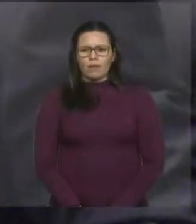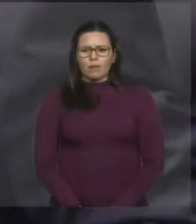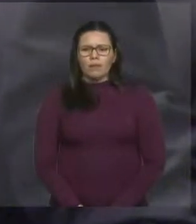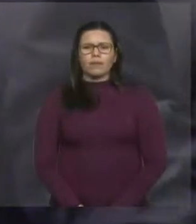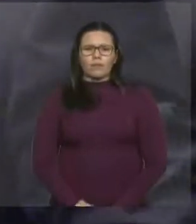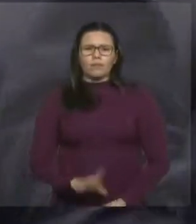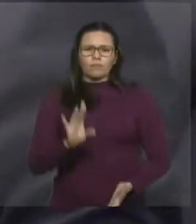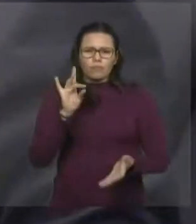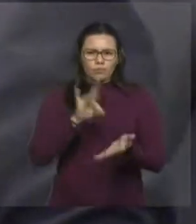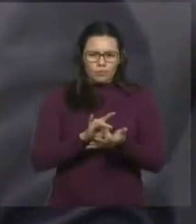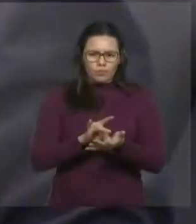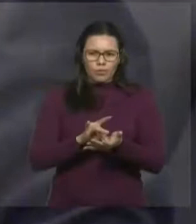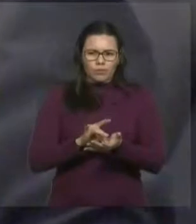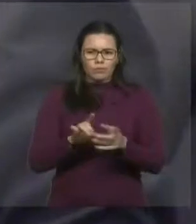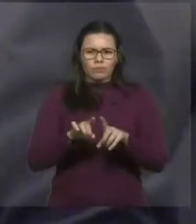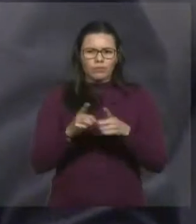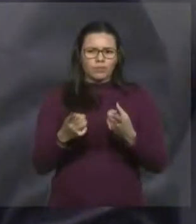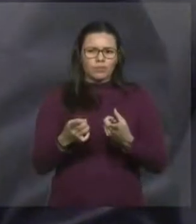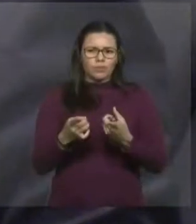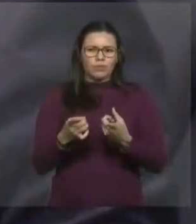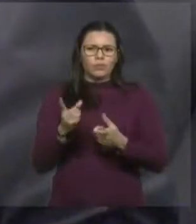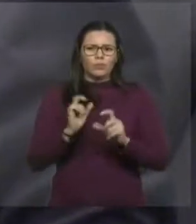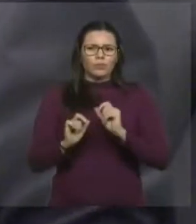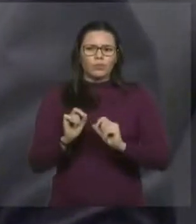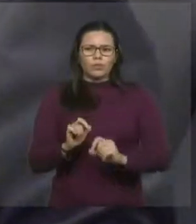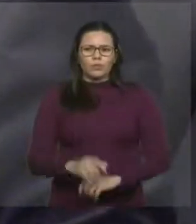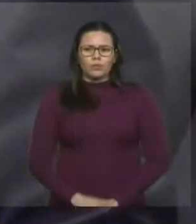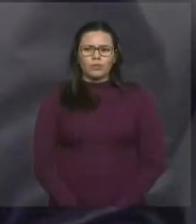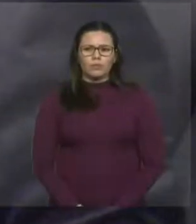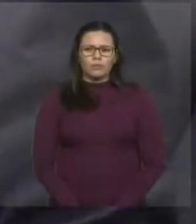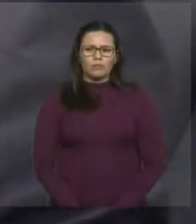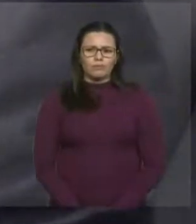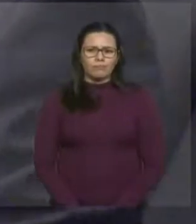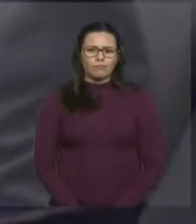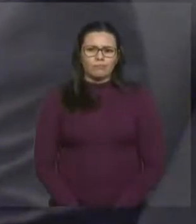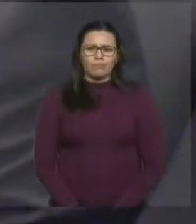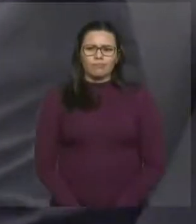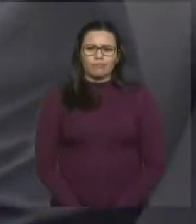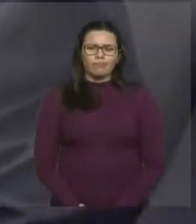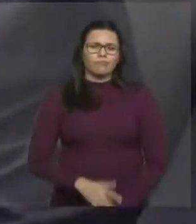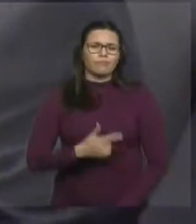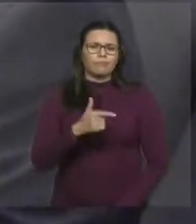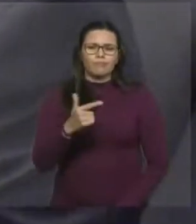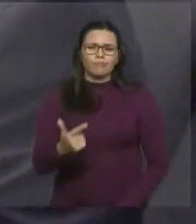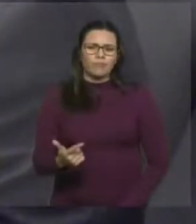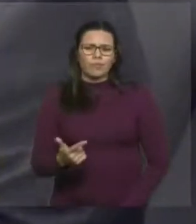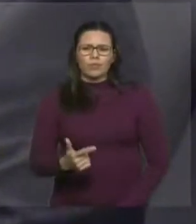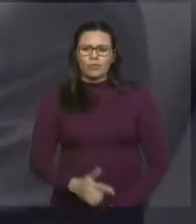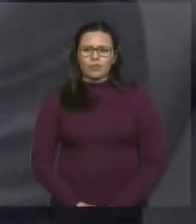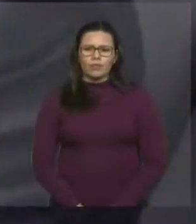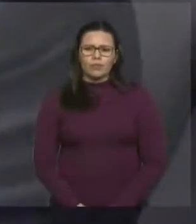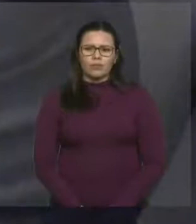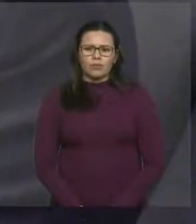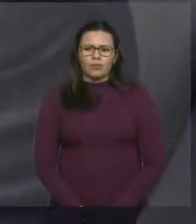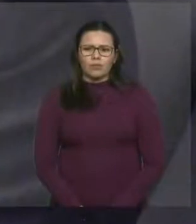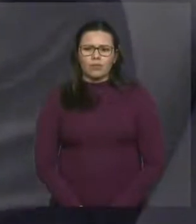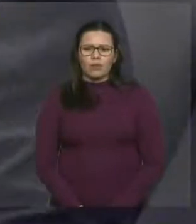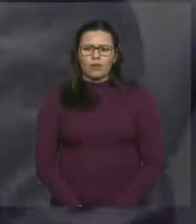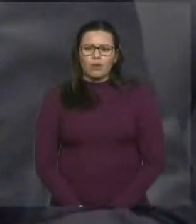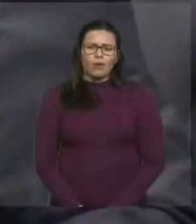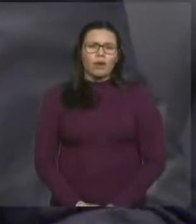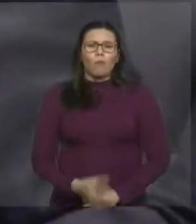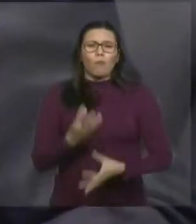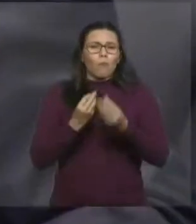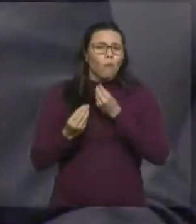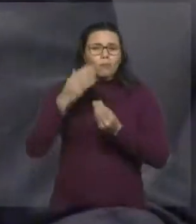não tem previsão do atendimento de crescimento ou diminuição da doença, o câncer.